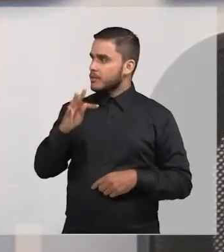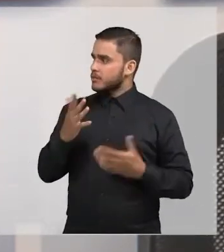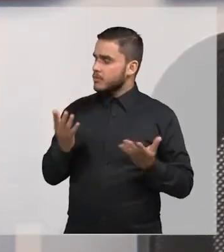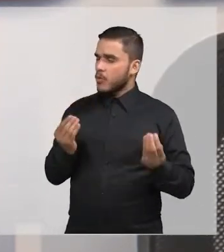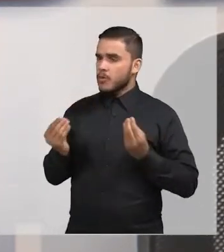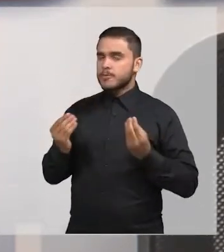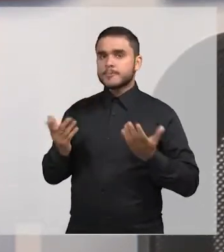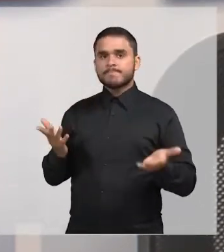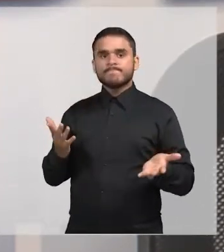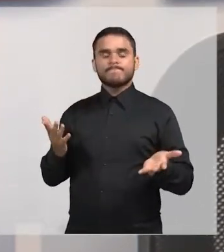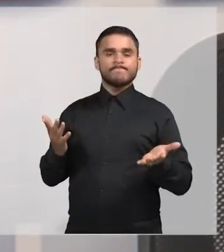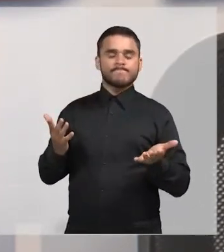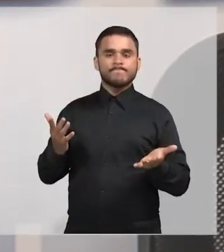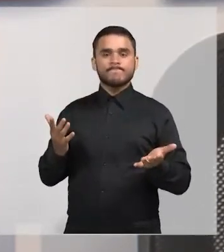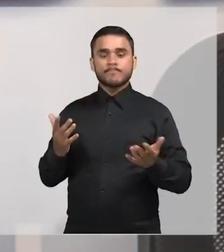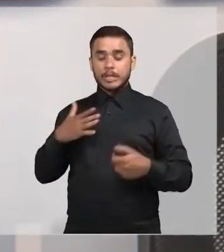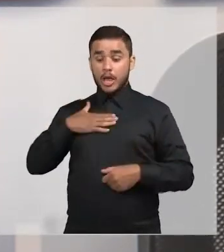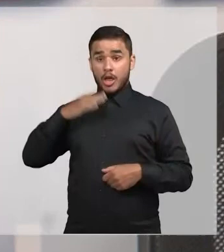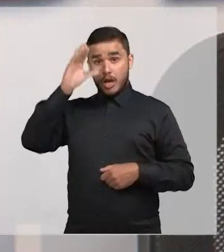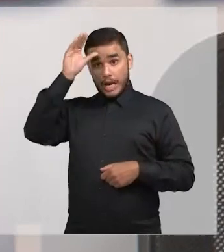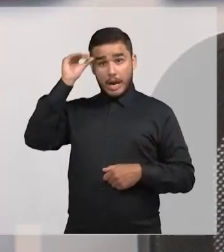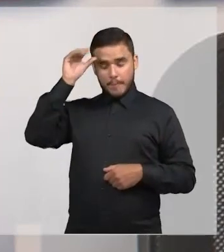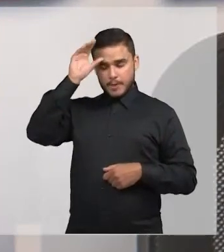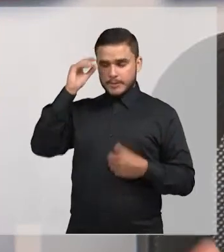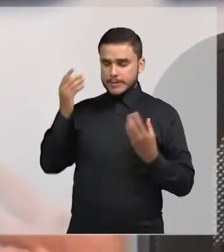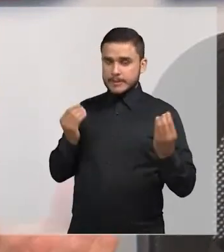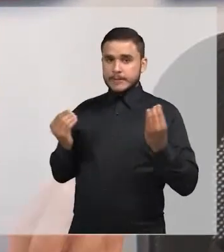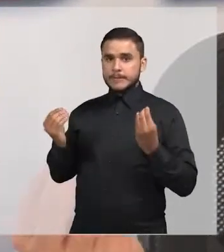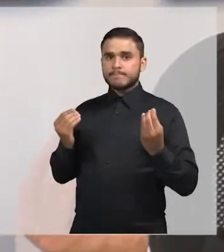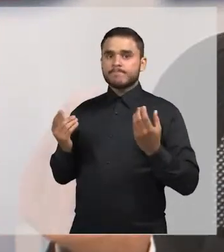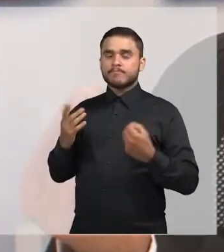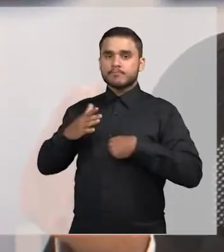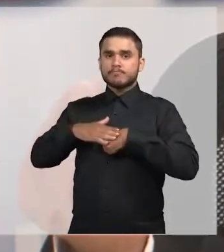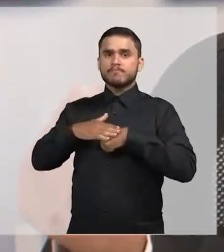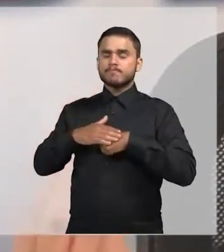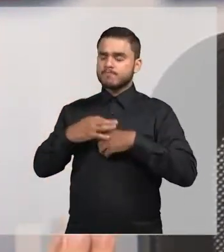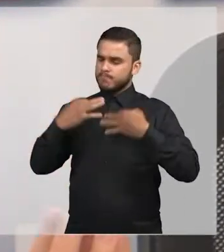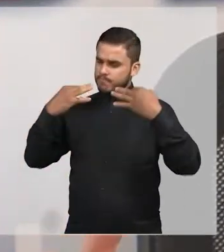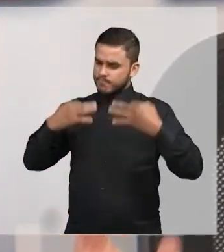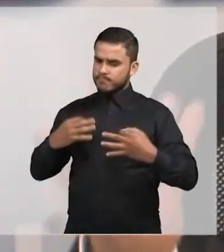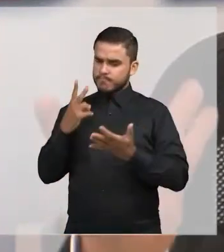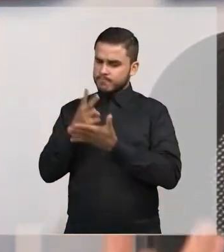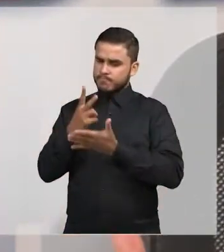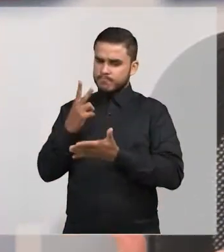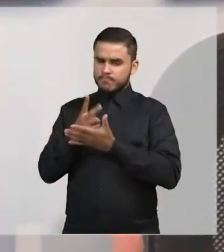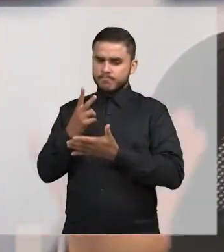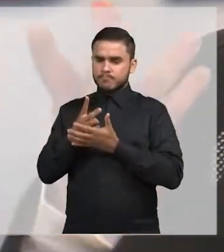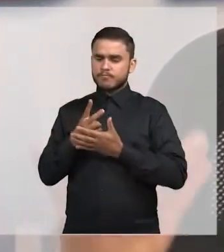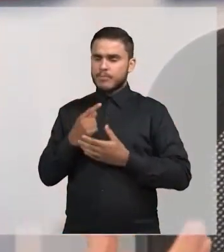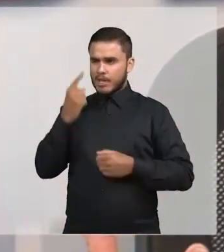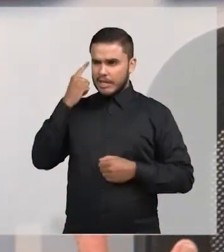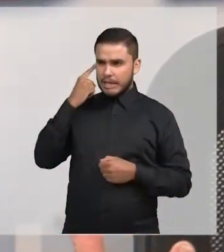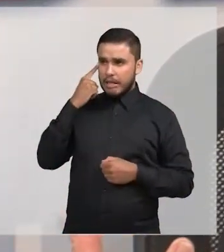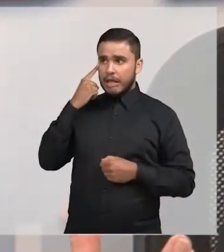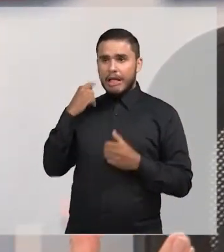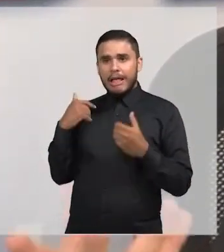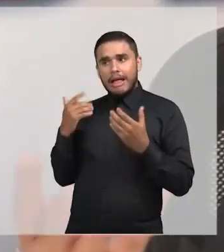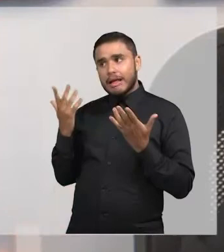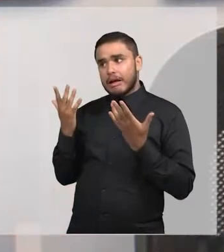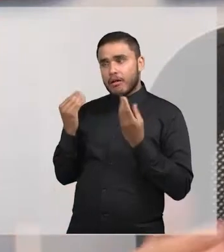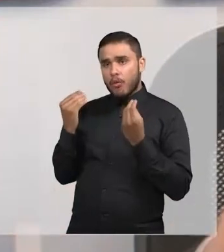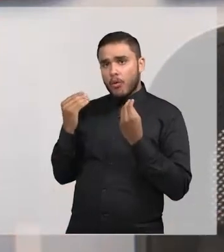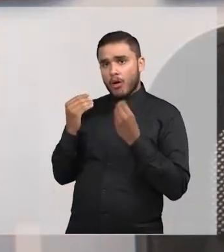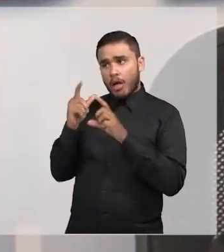direta. E coube ao Camilo, literalmente, não deixar, como no linguajar popular, a peteca cair. Pelo contrário,